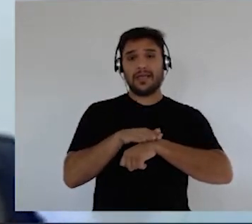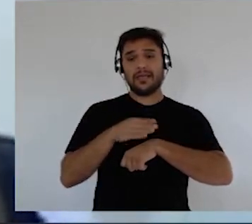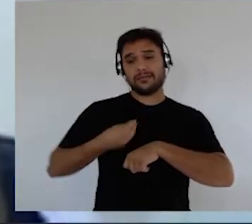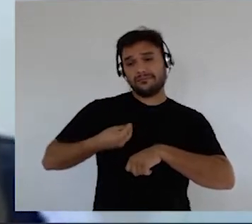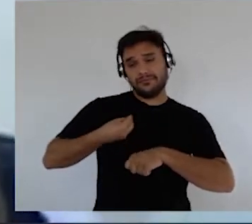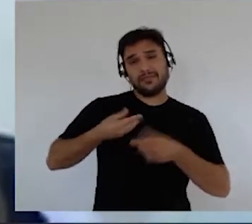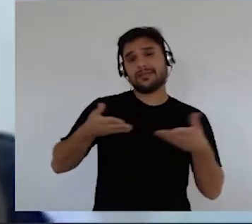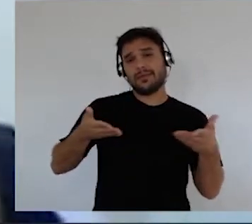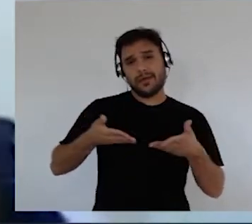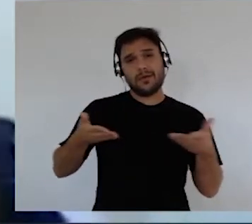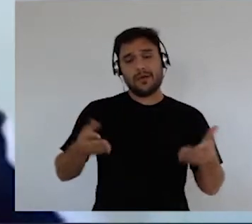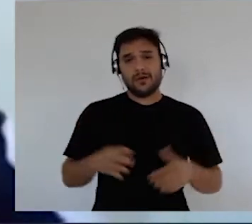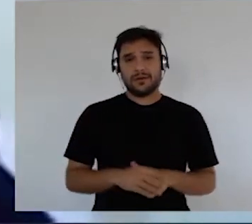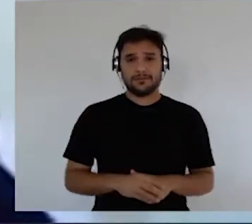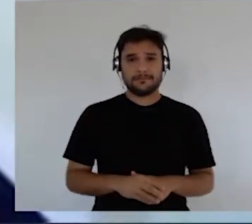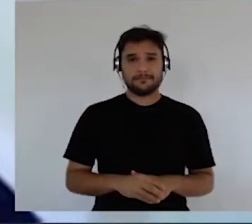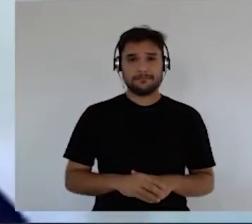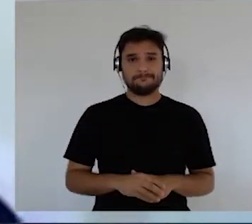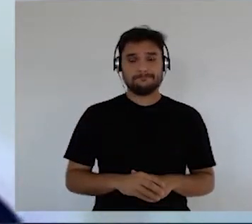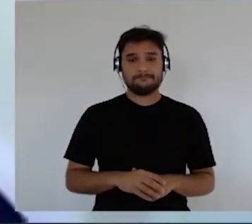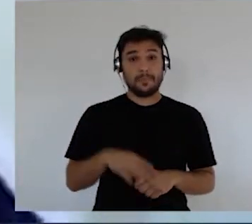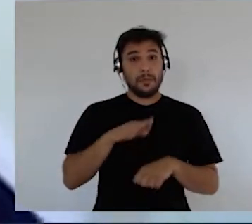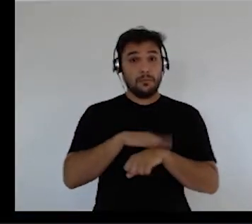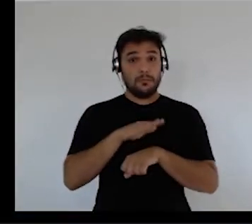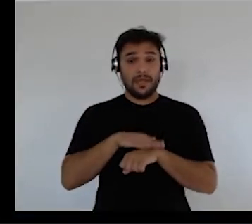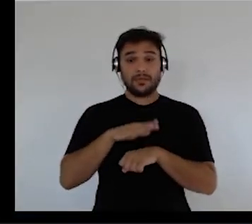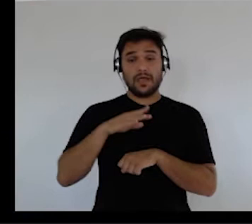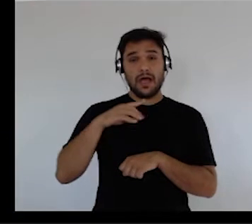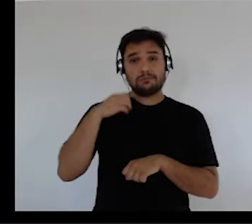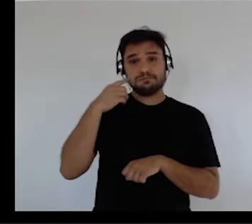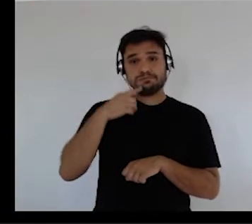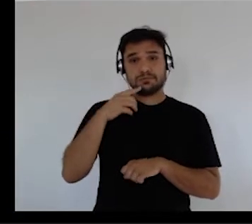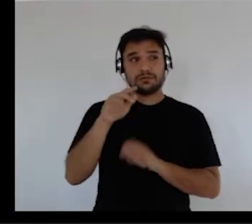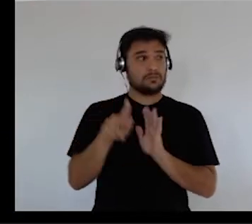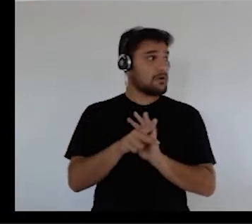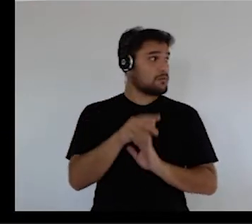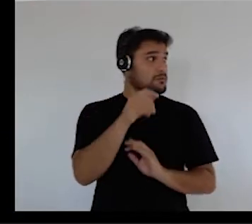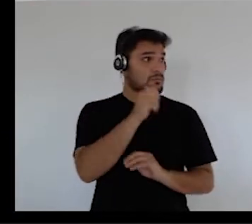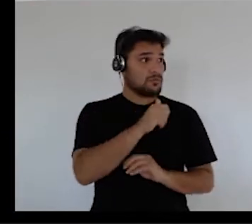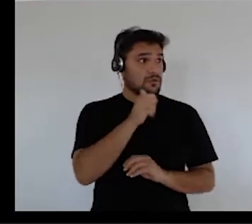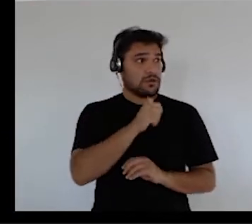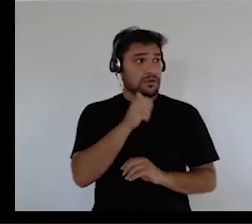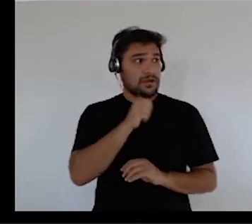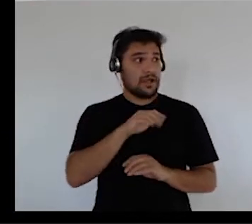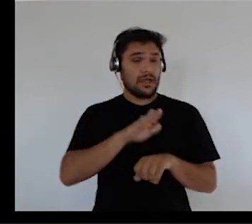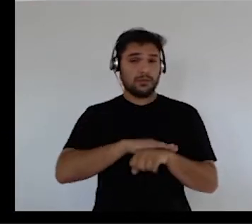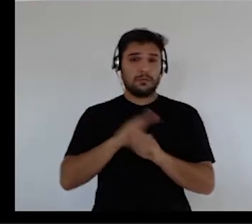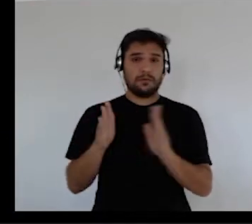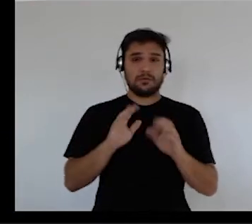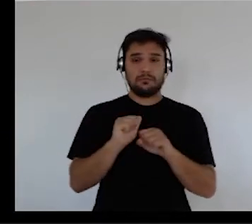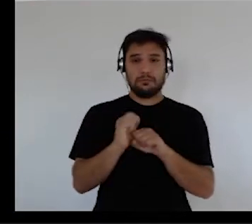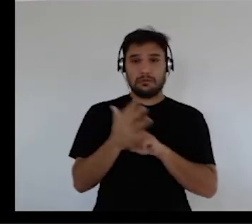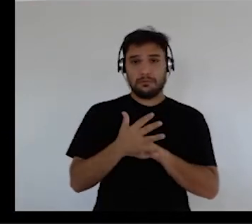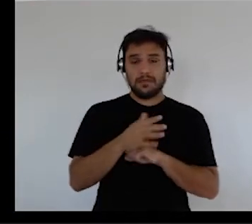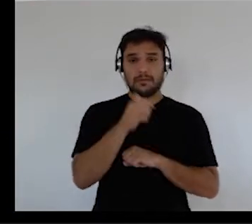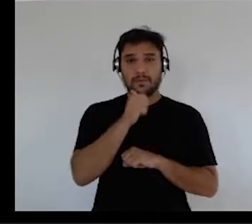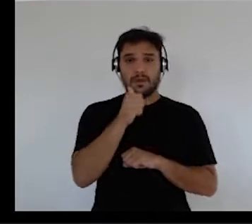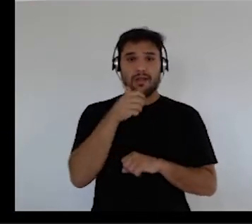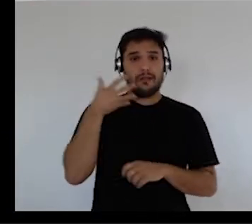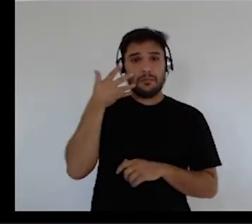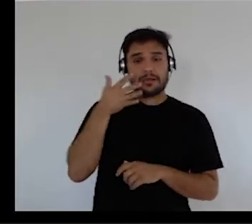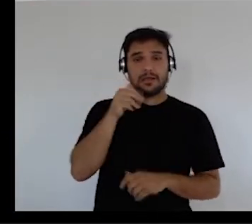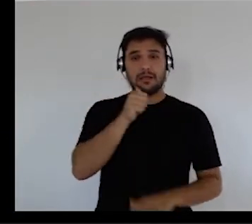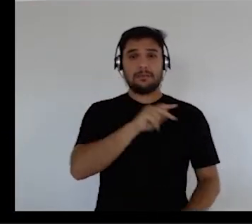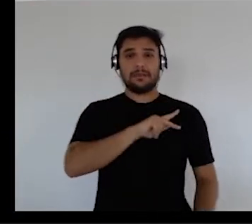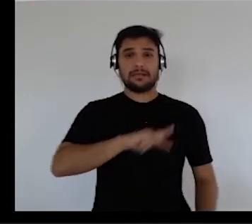estamos vivendo, de advocacia feminina em tempos de pandemia. Nossas palestrantes, nossa presidente